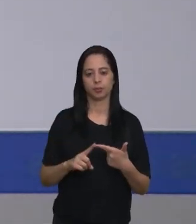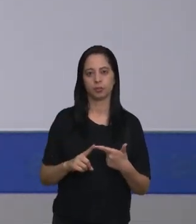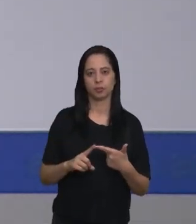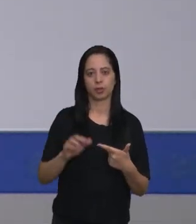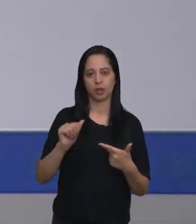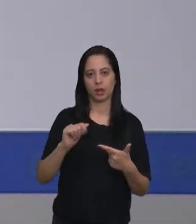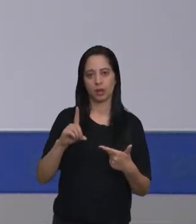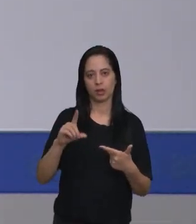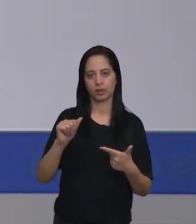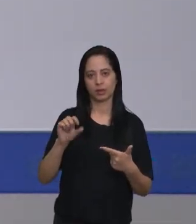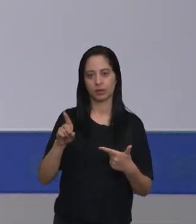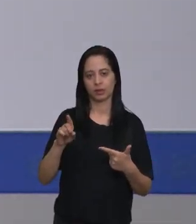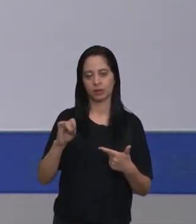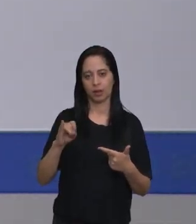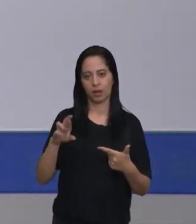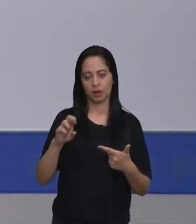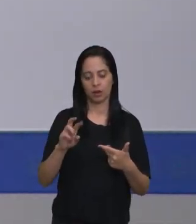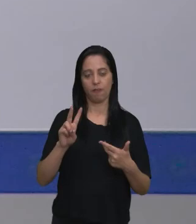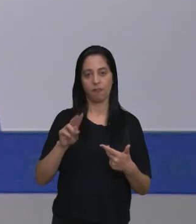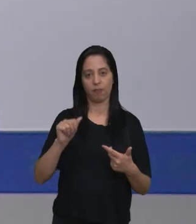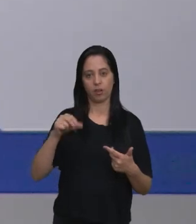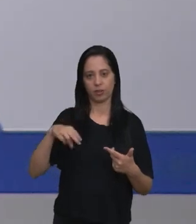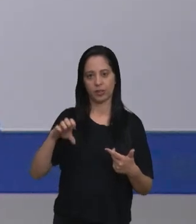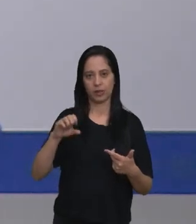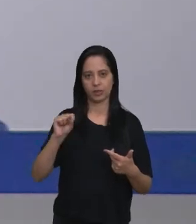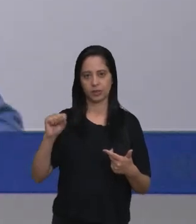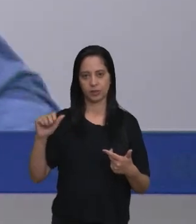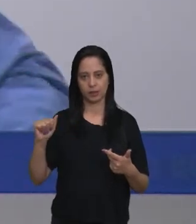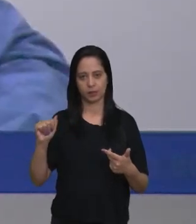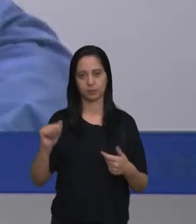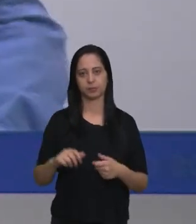Adair Francisco da Silva e Vanessa Medeiros de Souza.